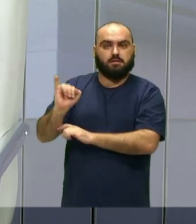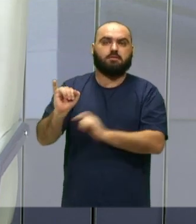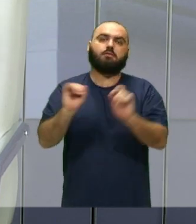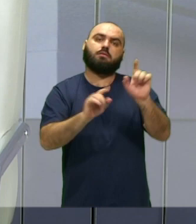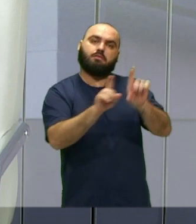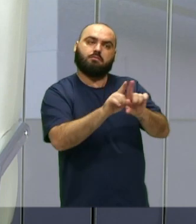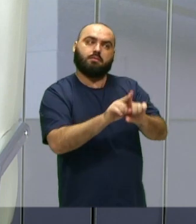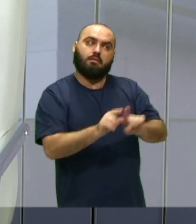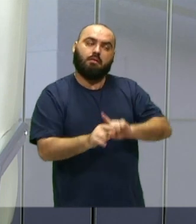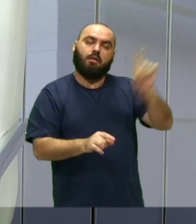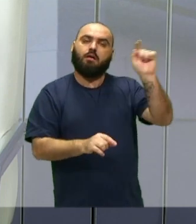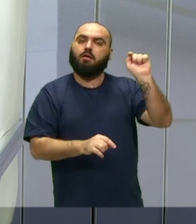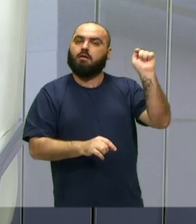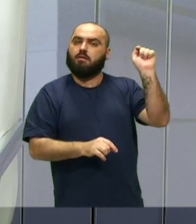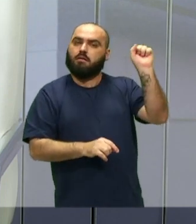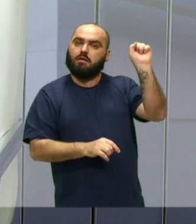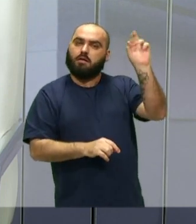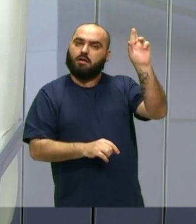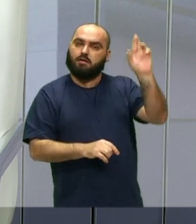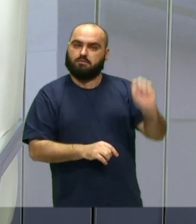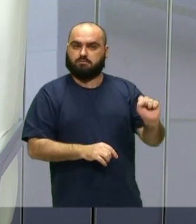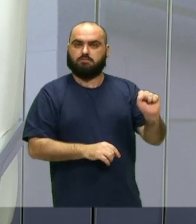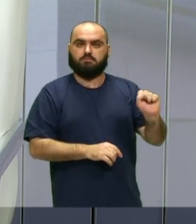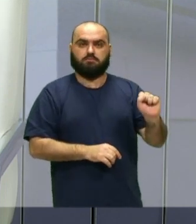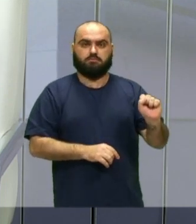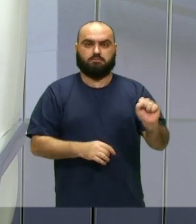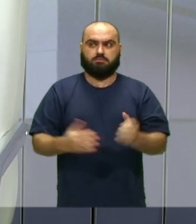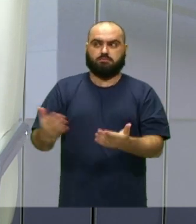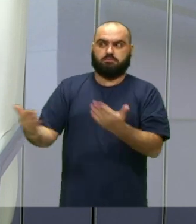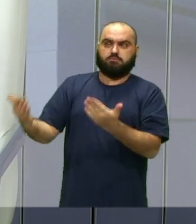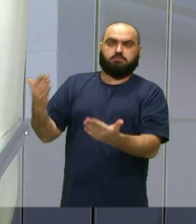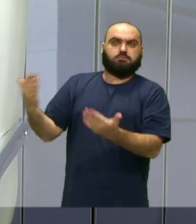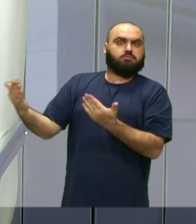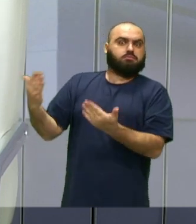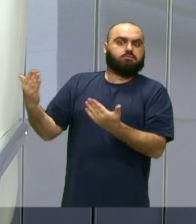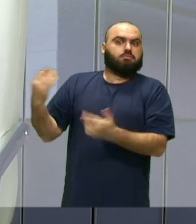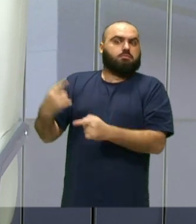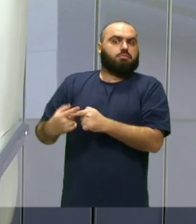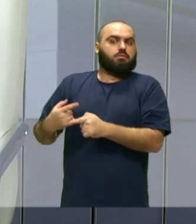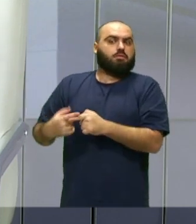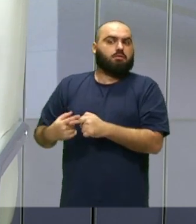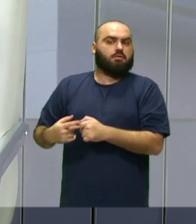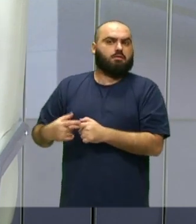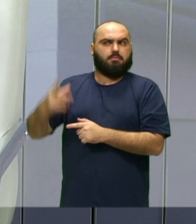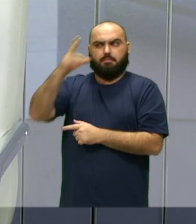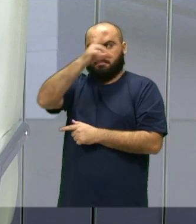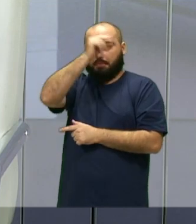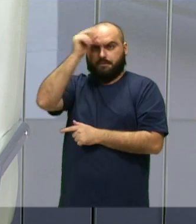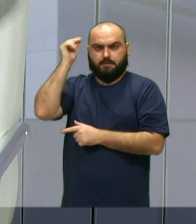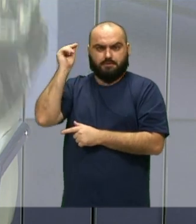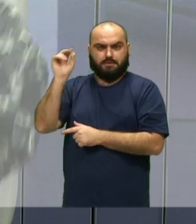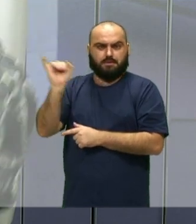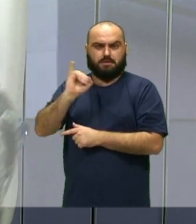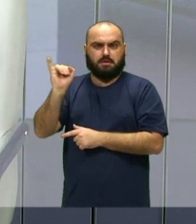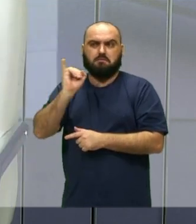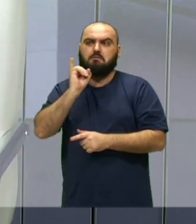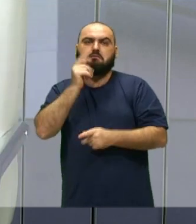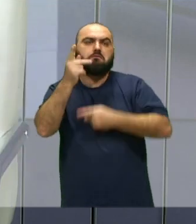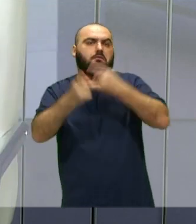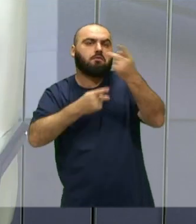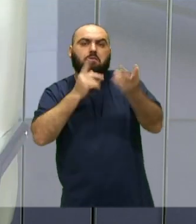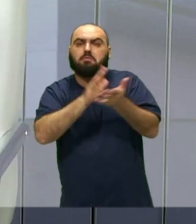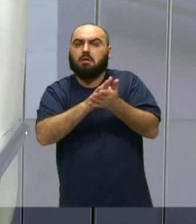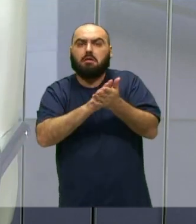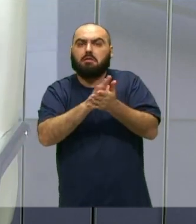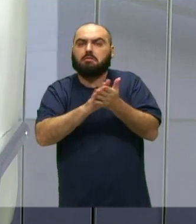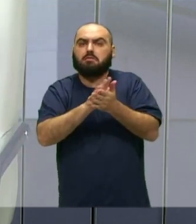Sul. E isso levantou ainda mais desconfianças, né? E como a Prefeitura de Itajaí não fez sequer uma menção sobre